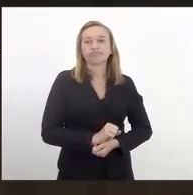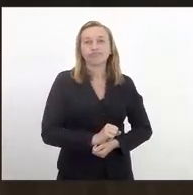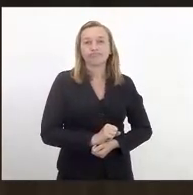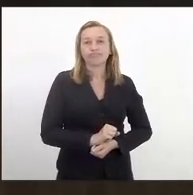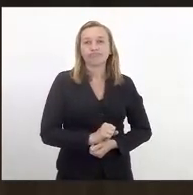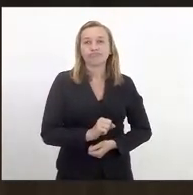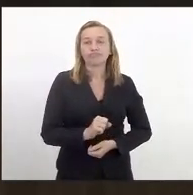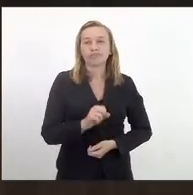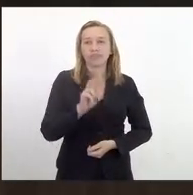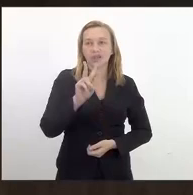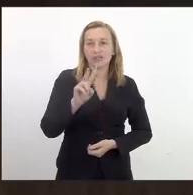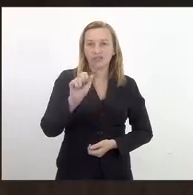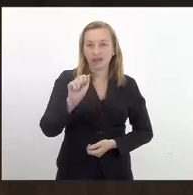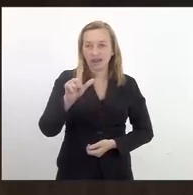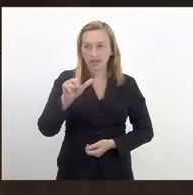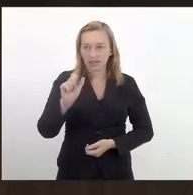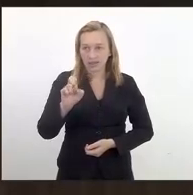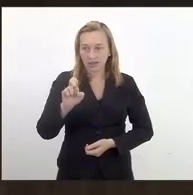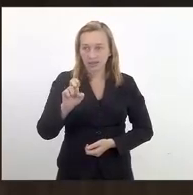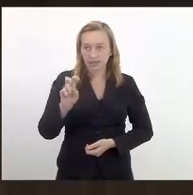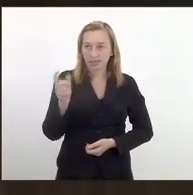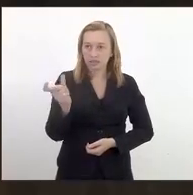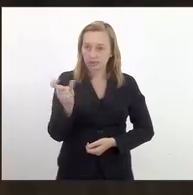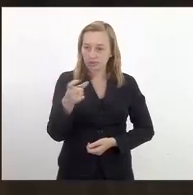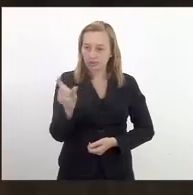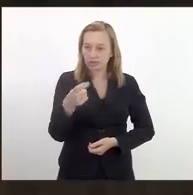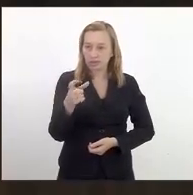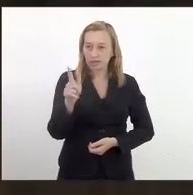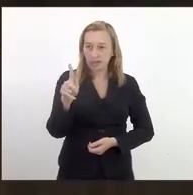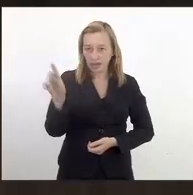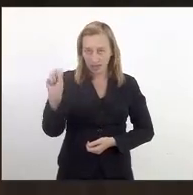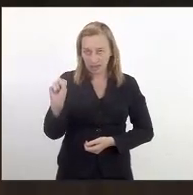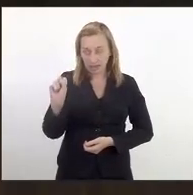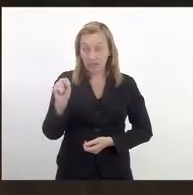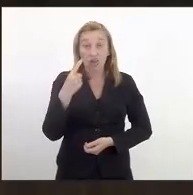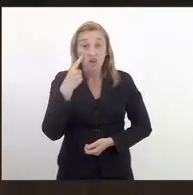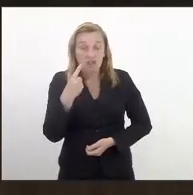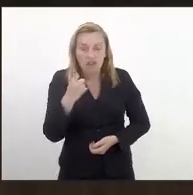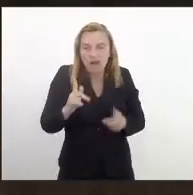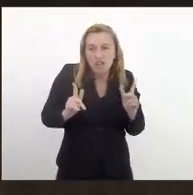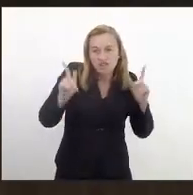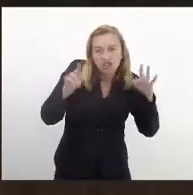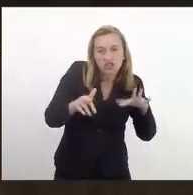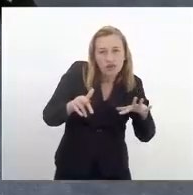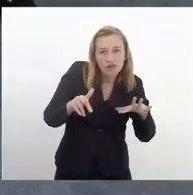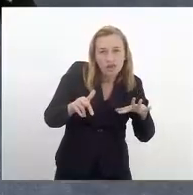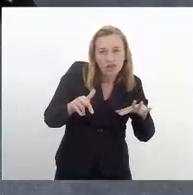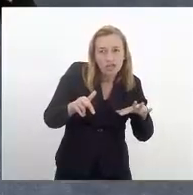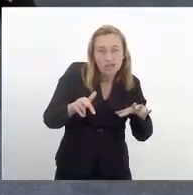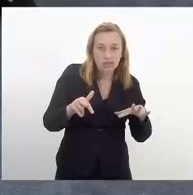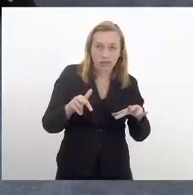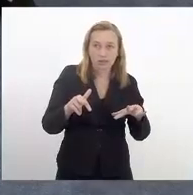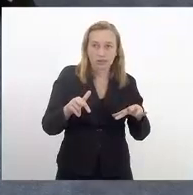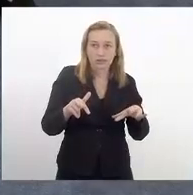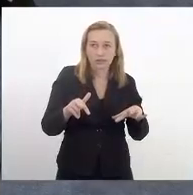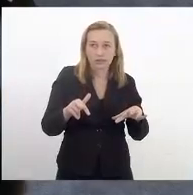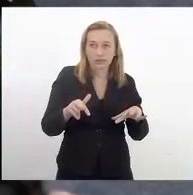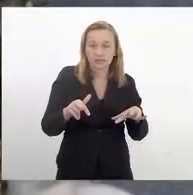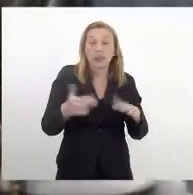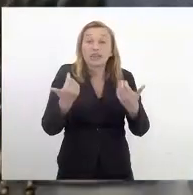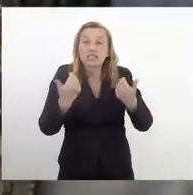muita Vale gás do botijão Deputado waldeck e é diferença que é tema e mais precisa